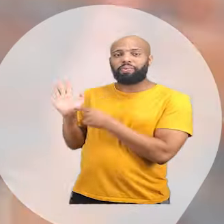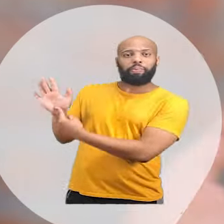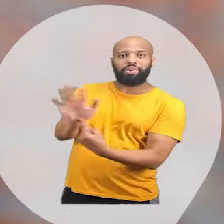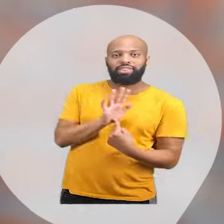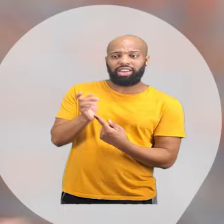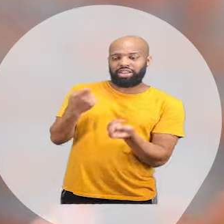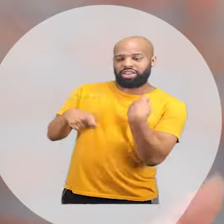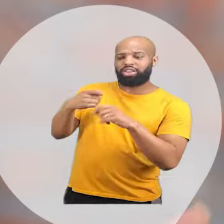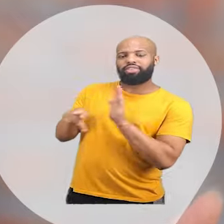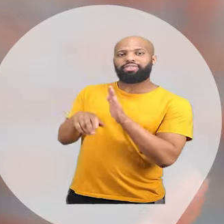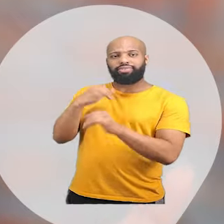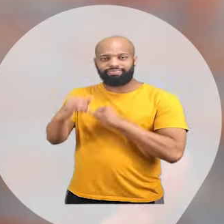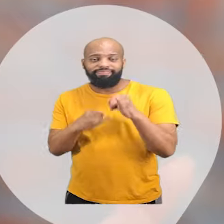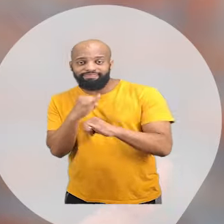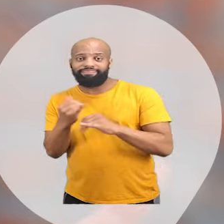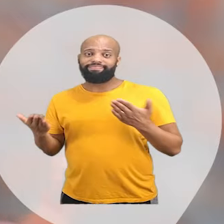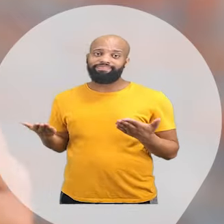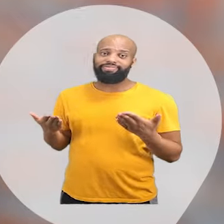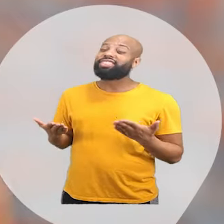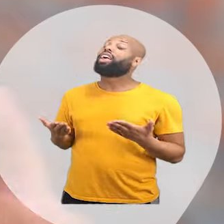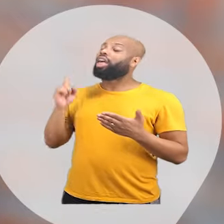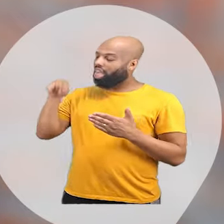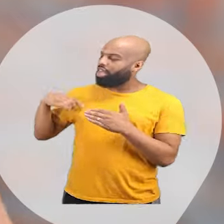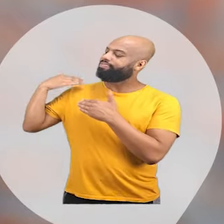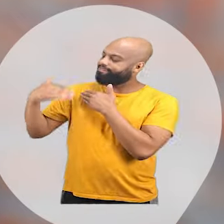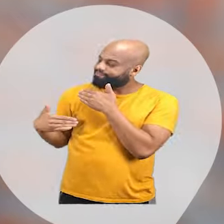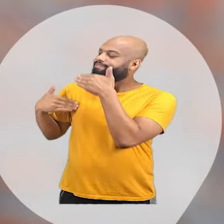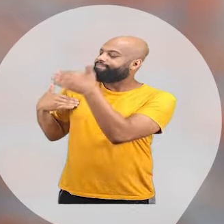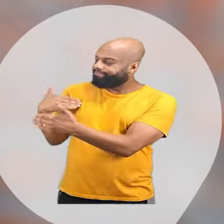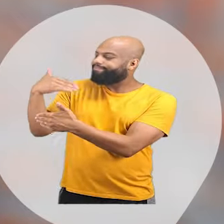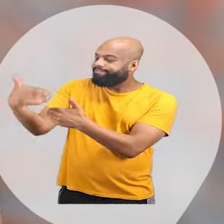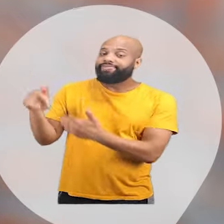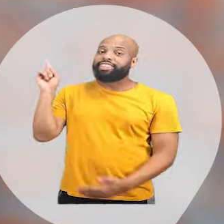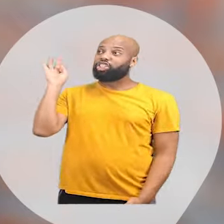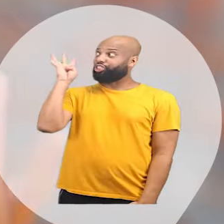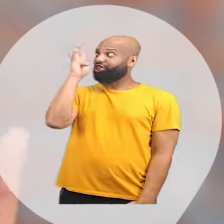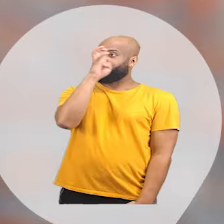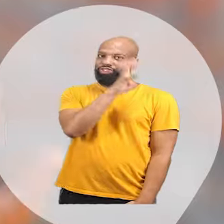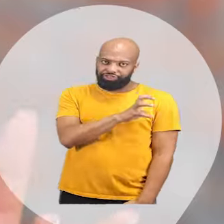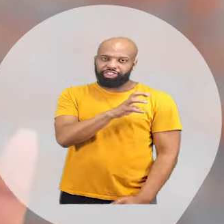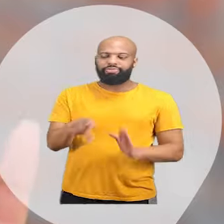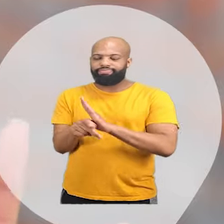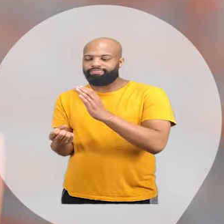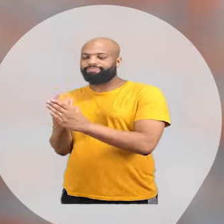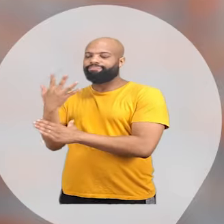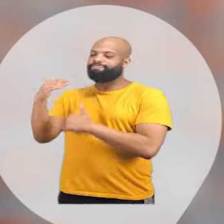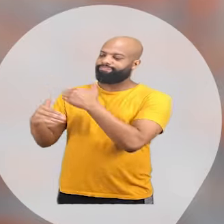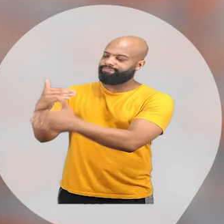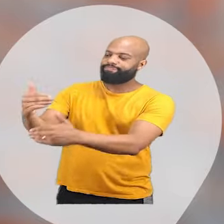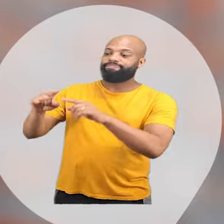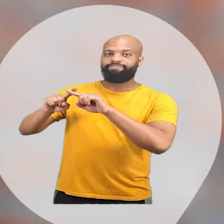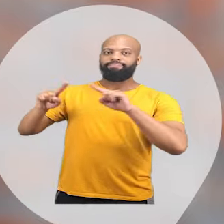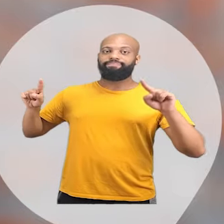mostrar um negócio na internet assim foi uma caminhada difícil a construção